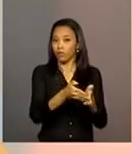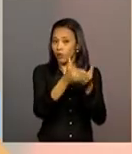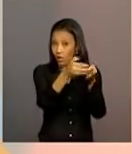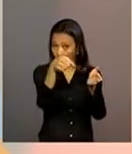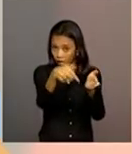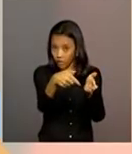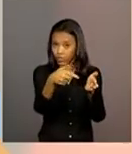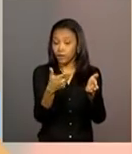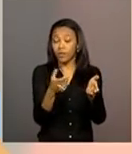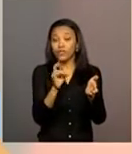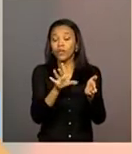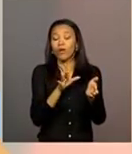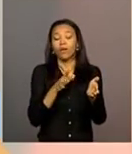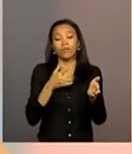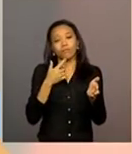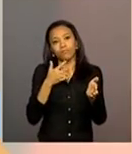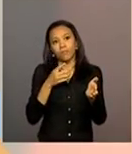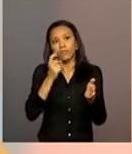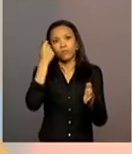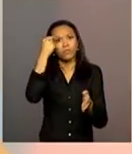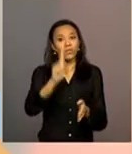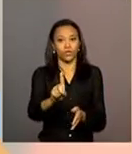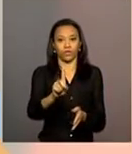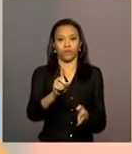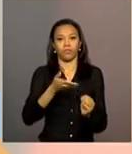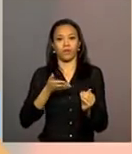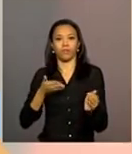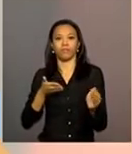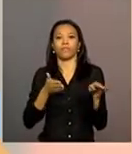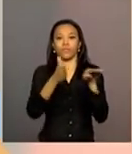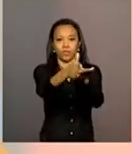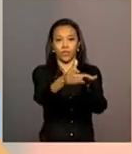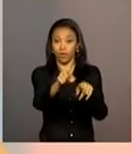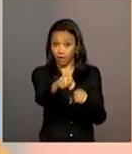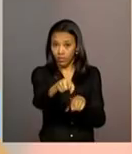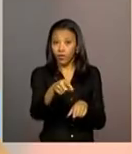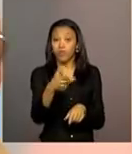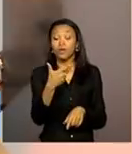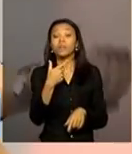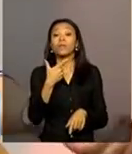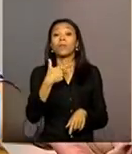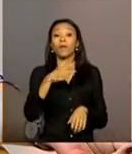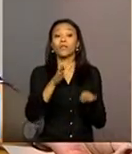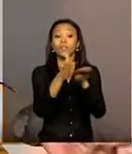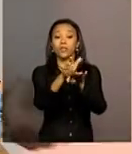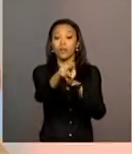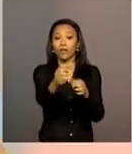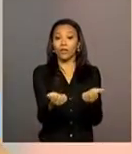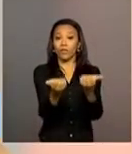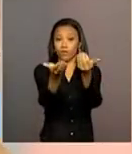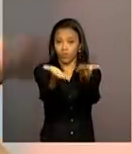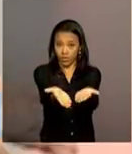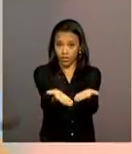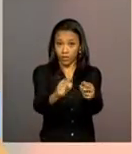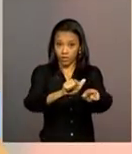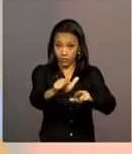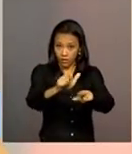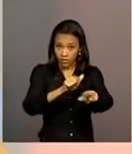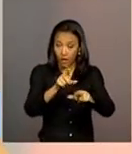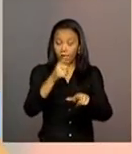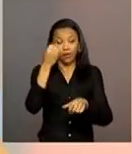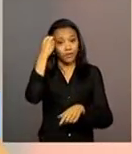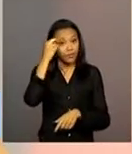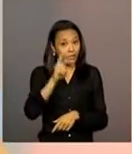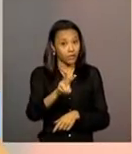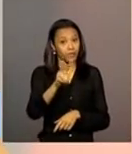deslocamento chega mais de um dia né a gente tem depoimento que para chegar a ofertar um serviço São três dias